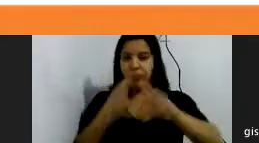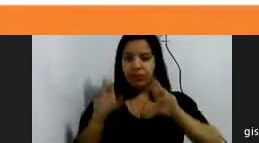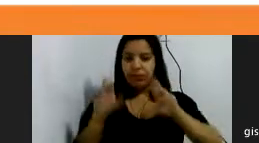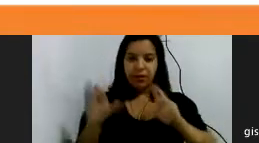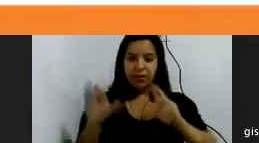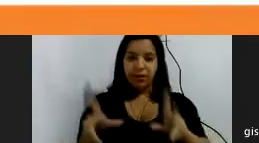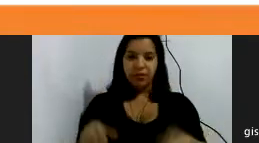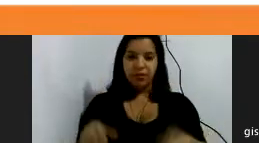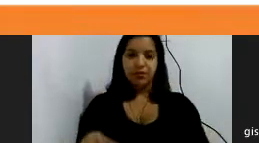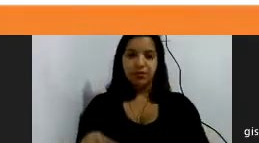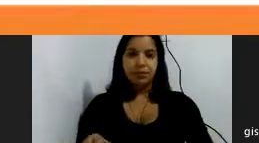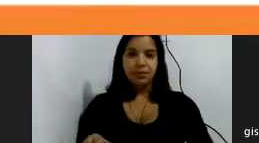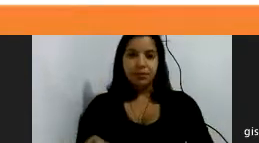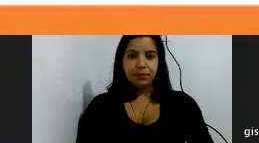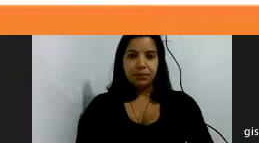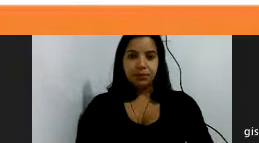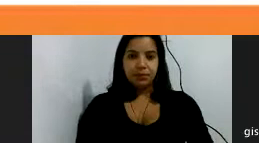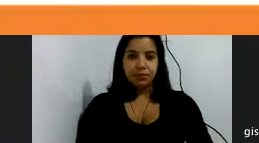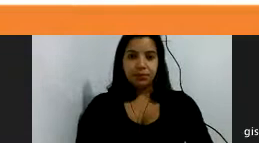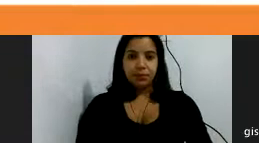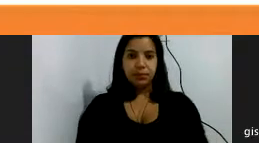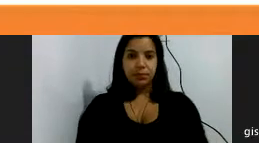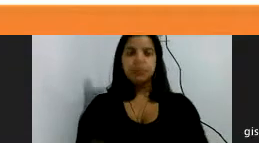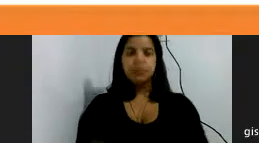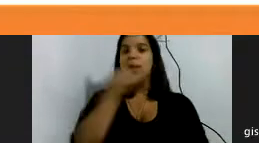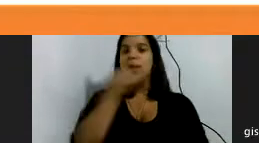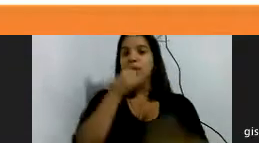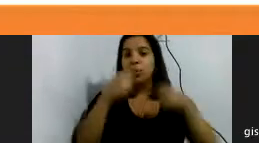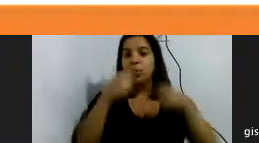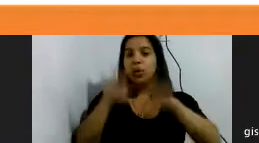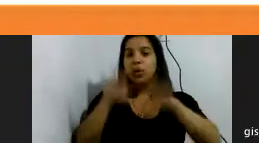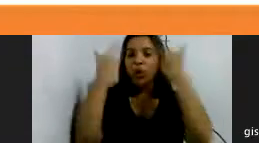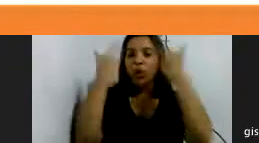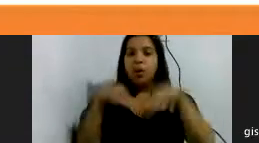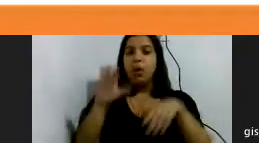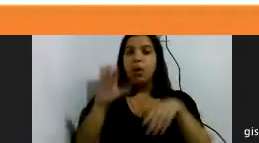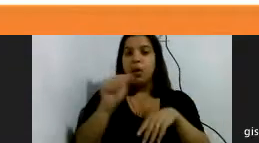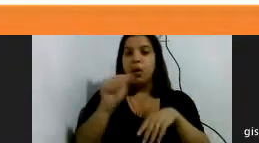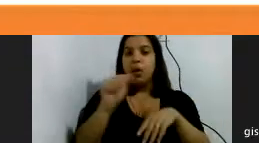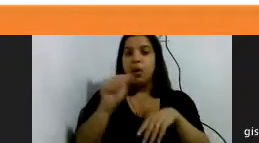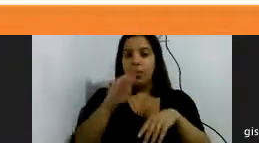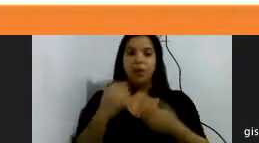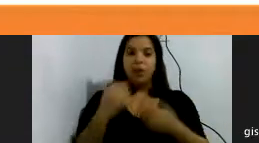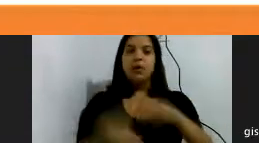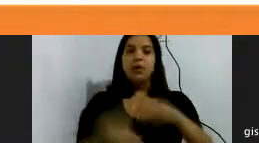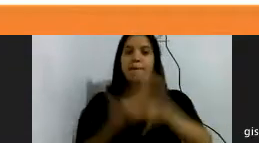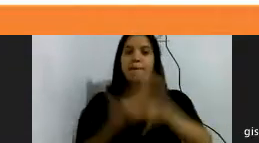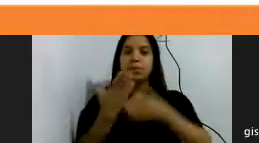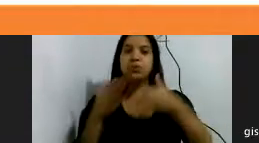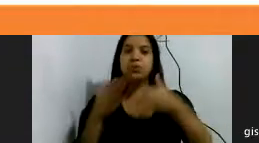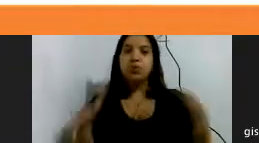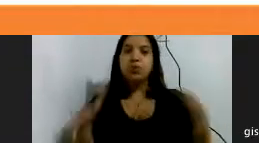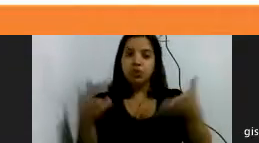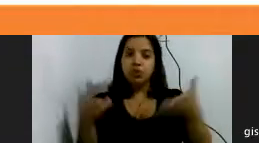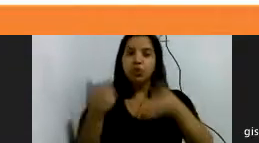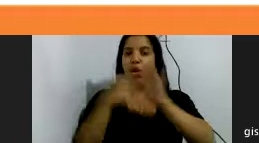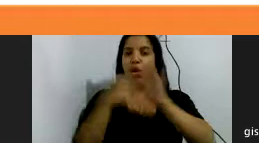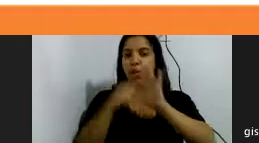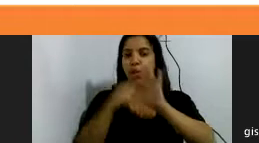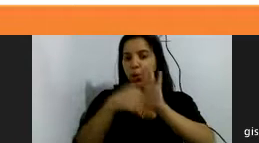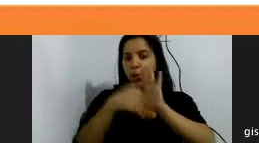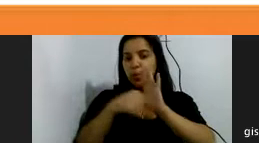lá dos anticorpos ABO. Então, eles são produzidos através de um estímulo imunológico.